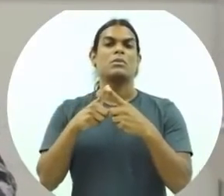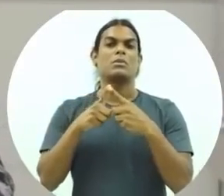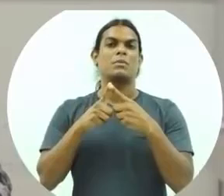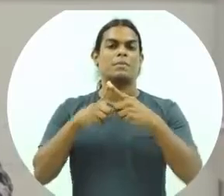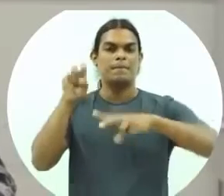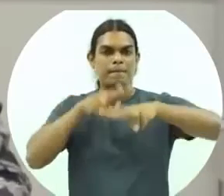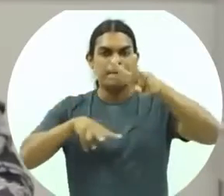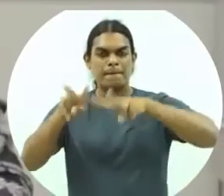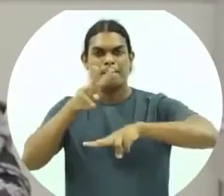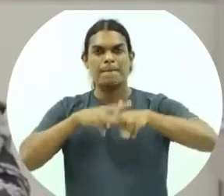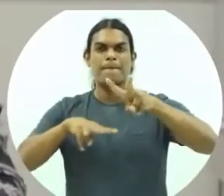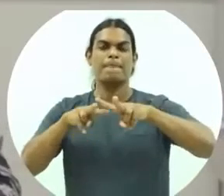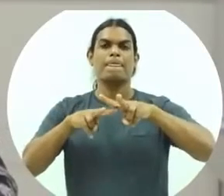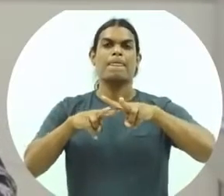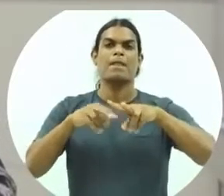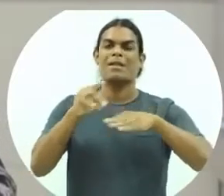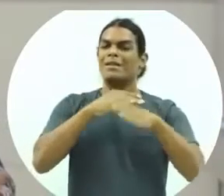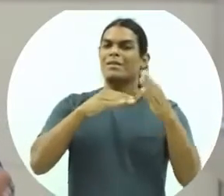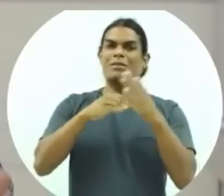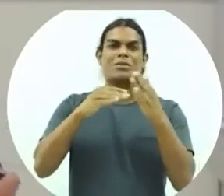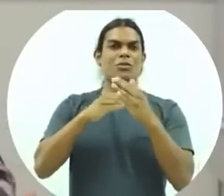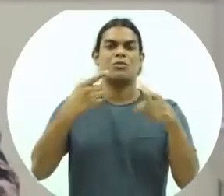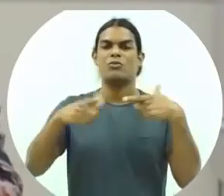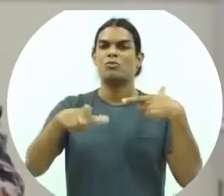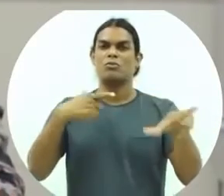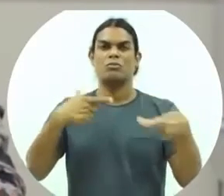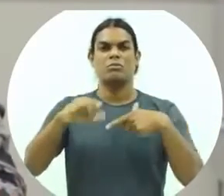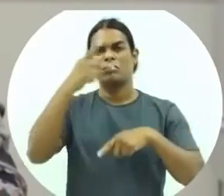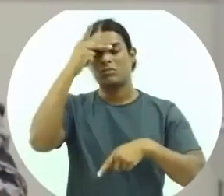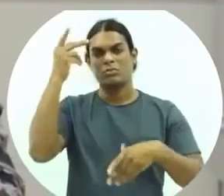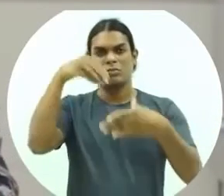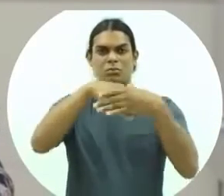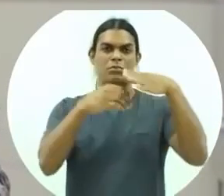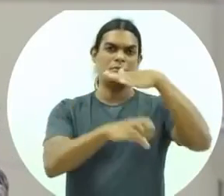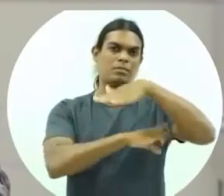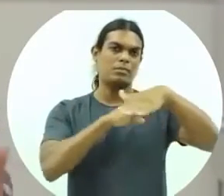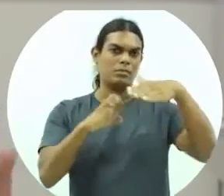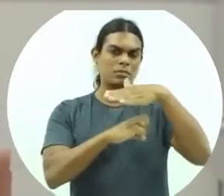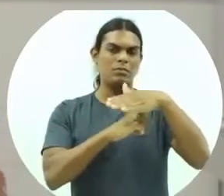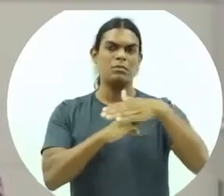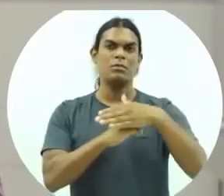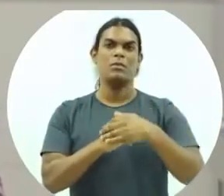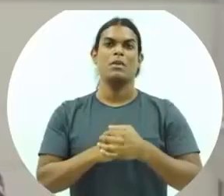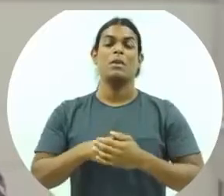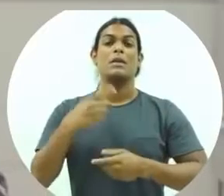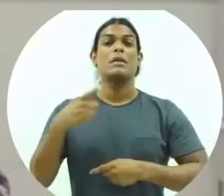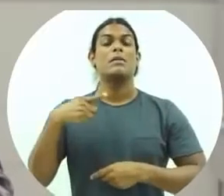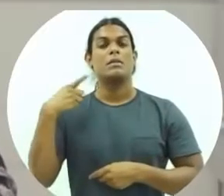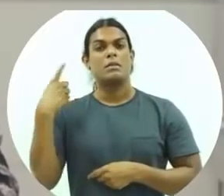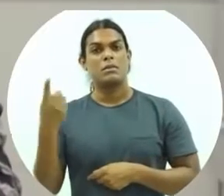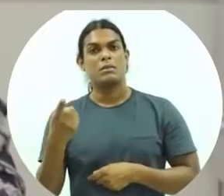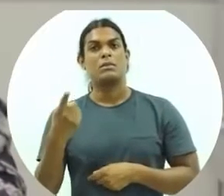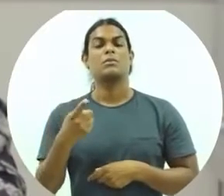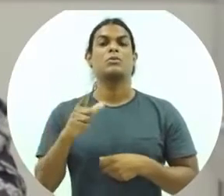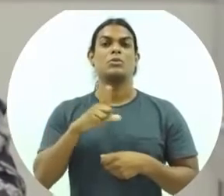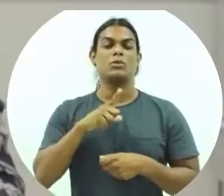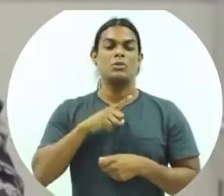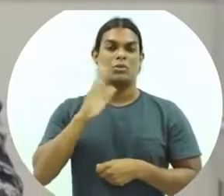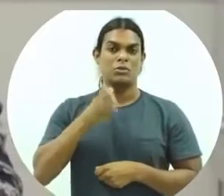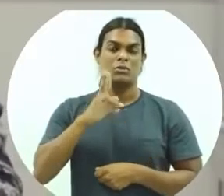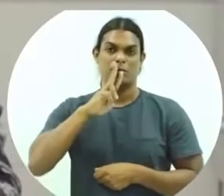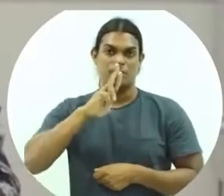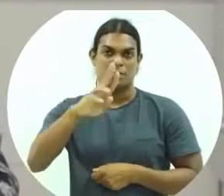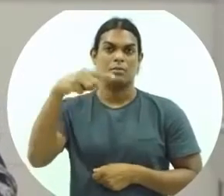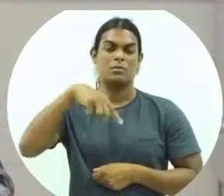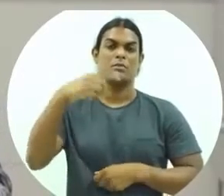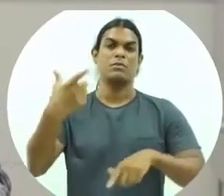é verificado o desempenho desses colaboradores, o desempenho desses funcionários. E a partir deste momento que eu tenho o